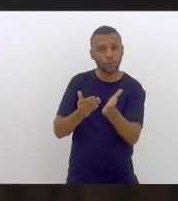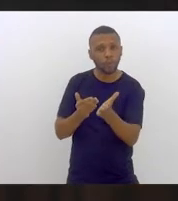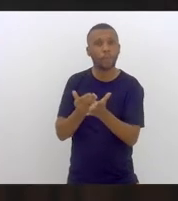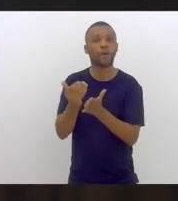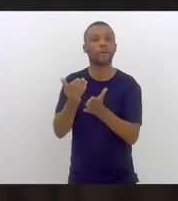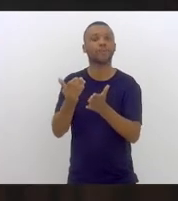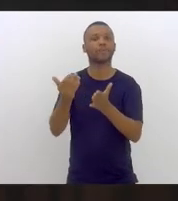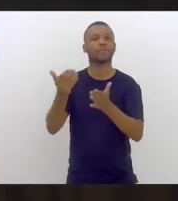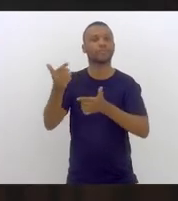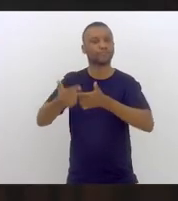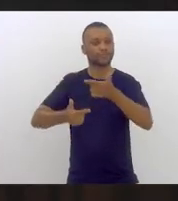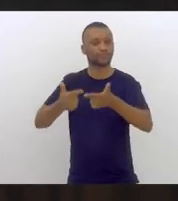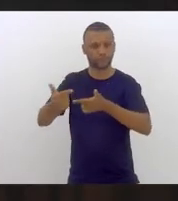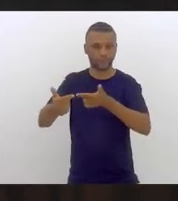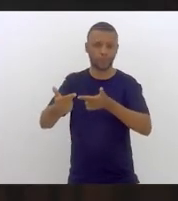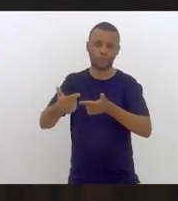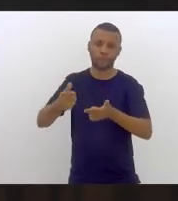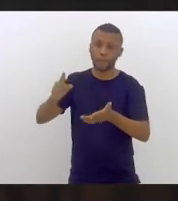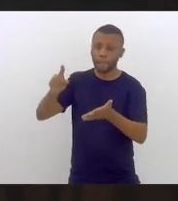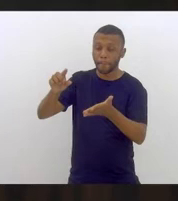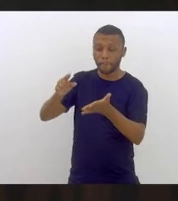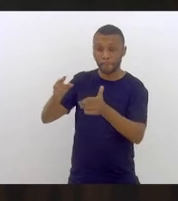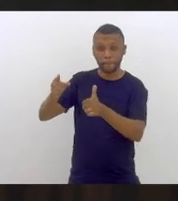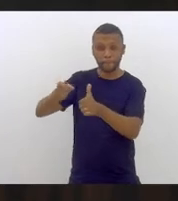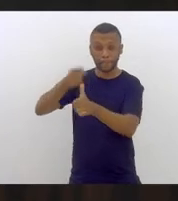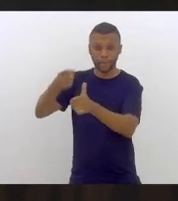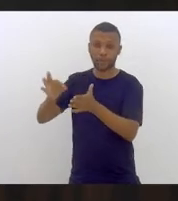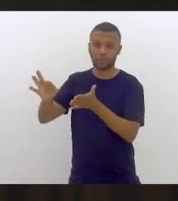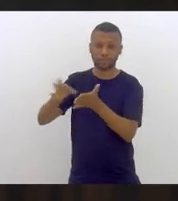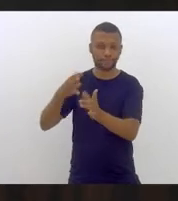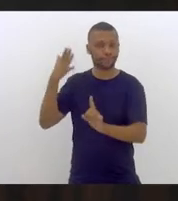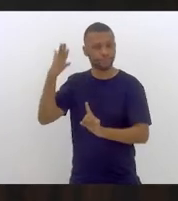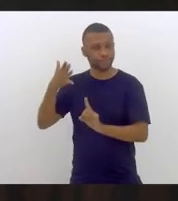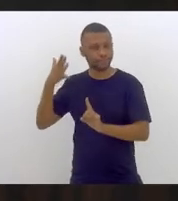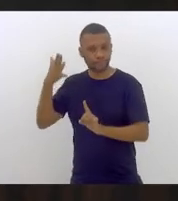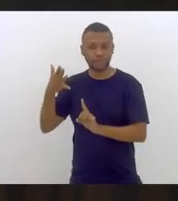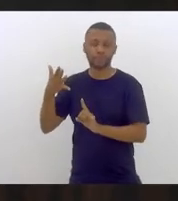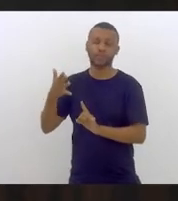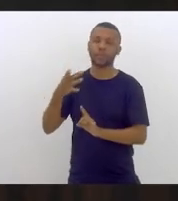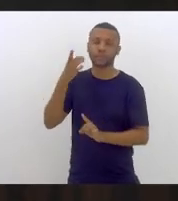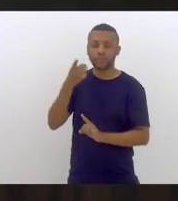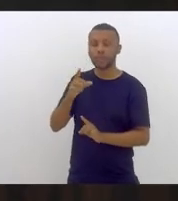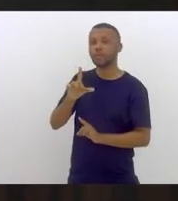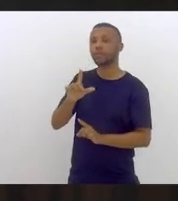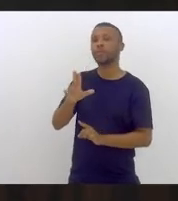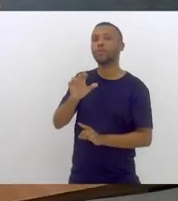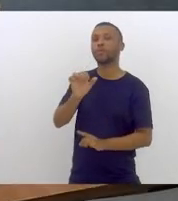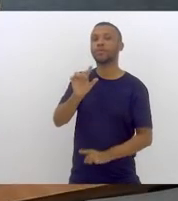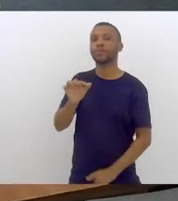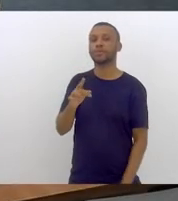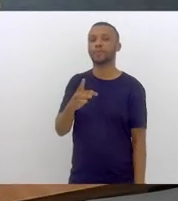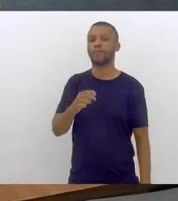escrito Deputado Luiz Paulo vossa excelência dispõe de 10 minutos no tempo regimental